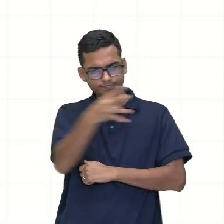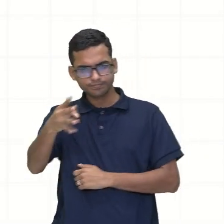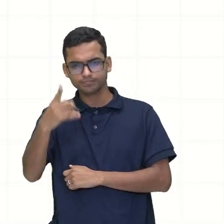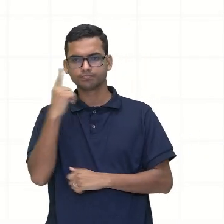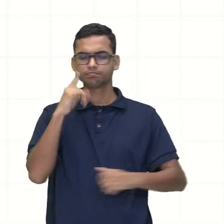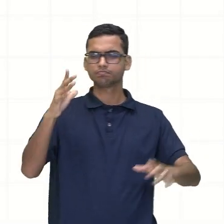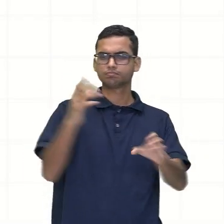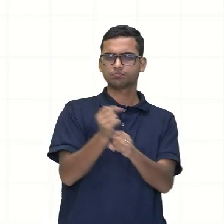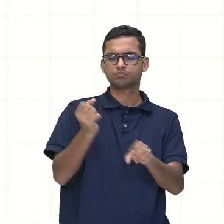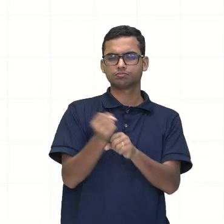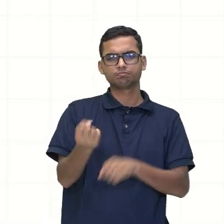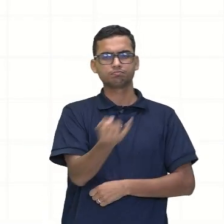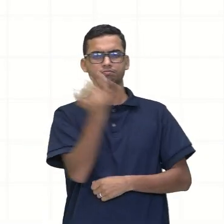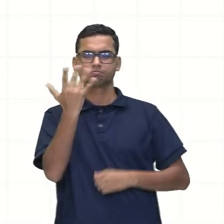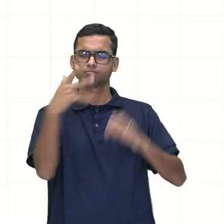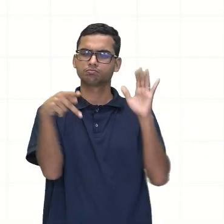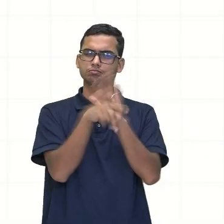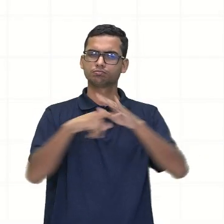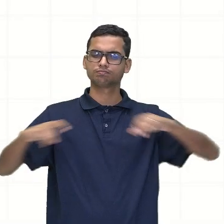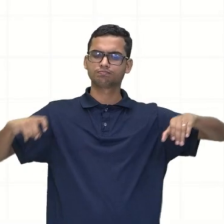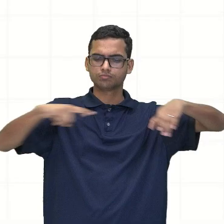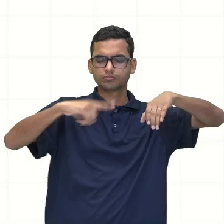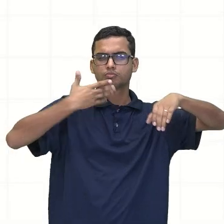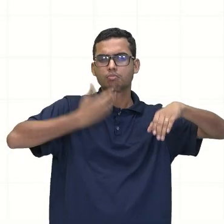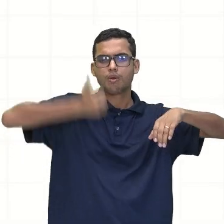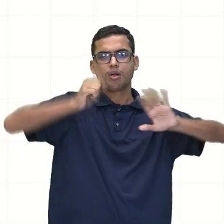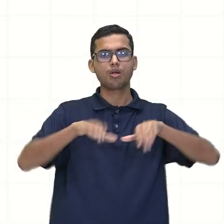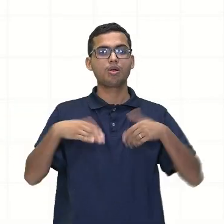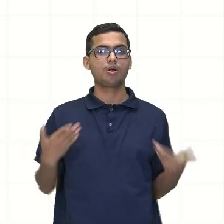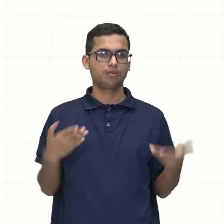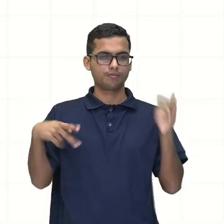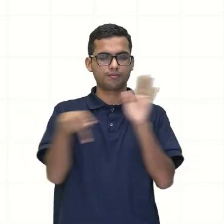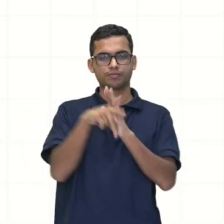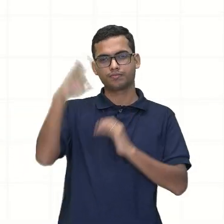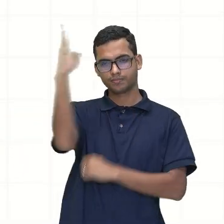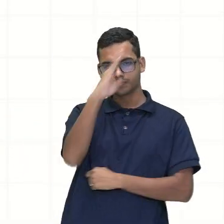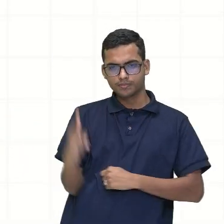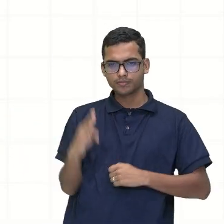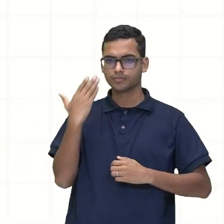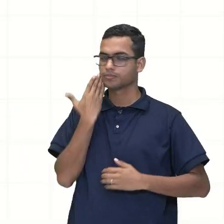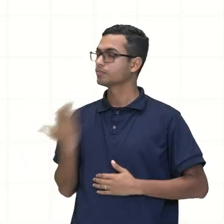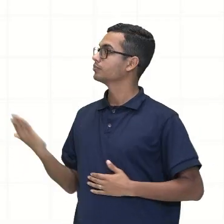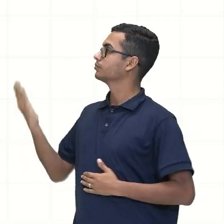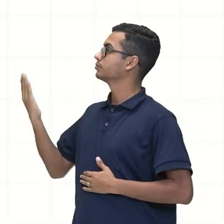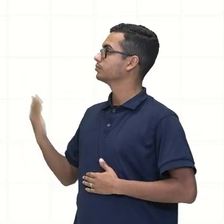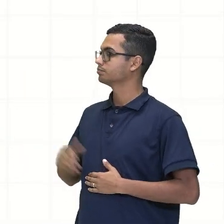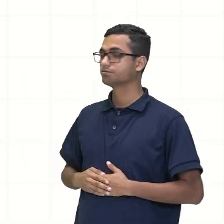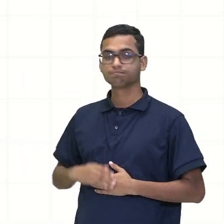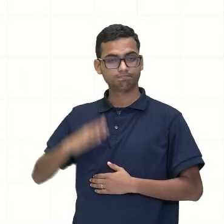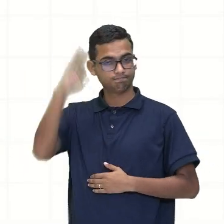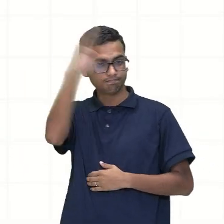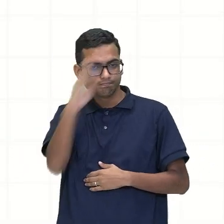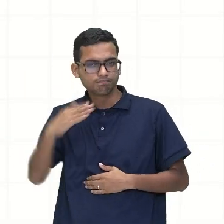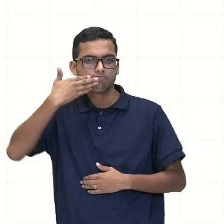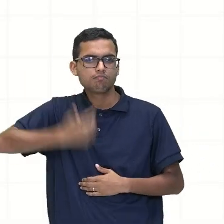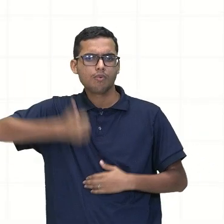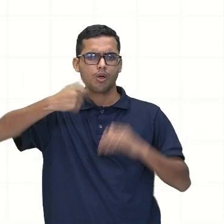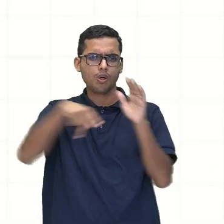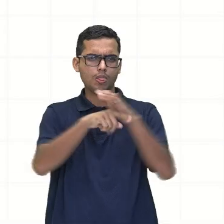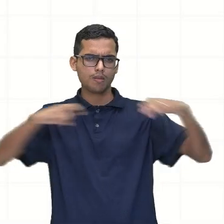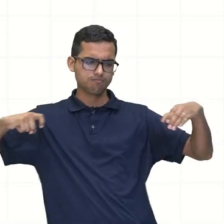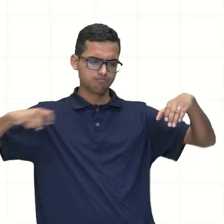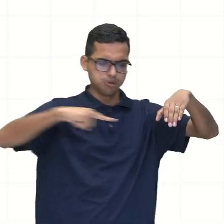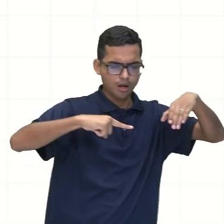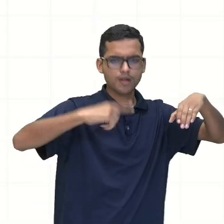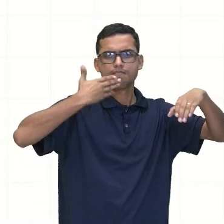saldo de gols. Quem teve o melhor saldo? O Brasil. O Brasil teve o melhor saldo de gols. E quem